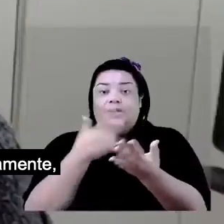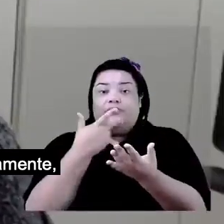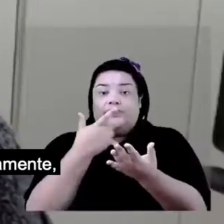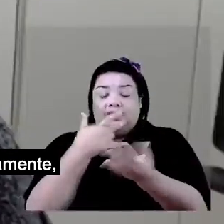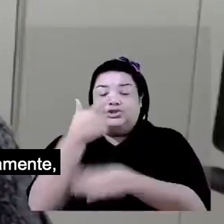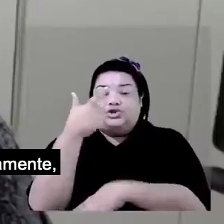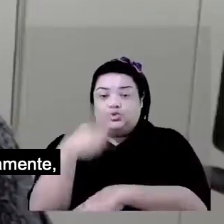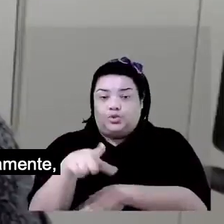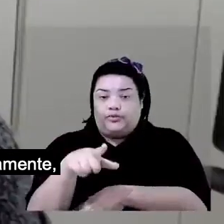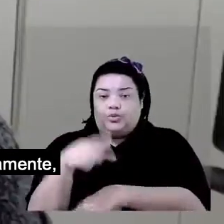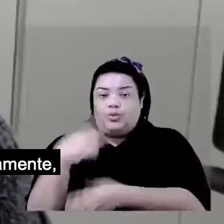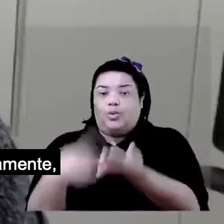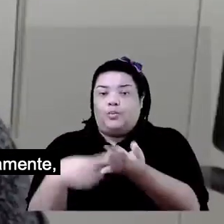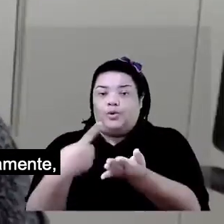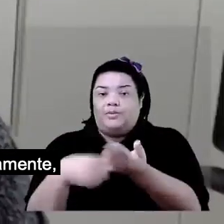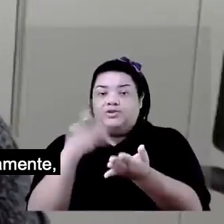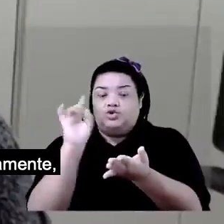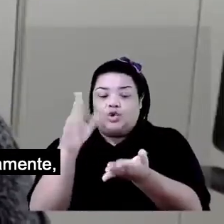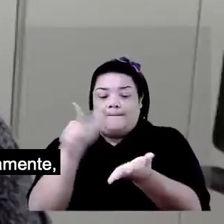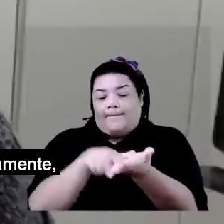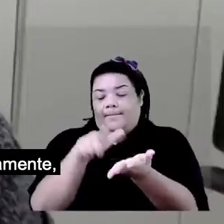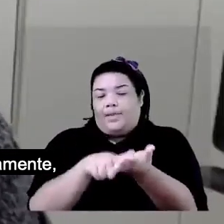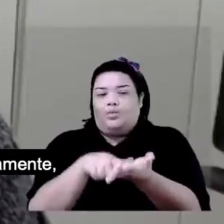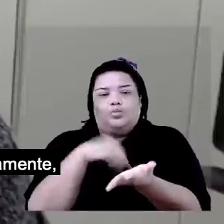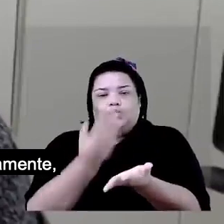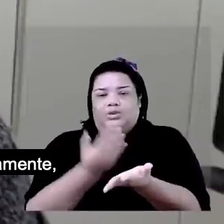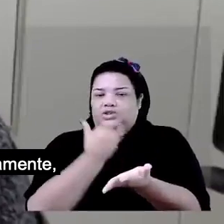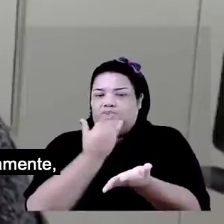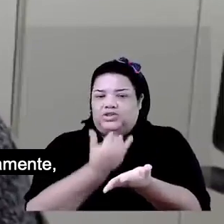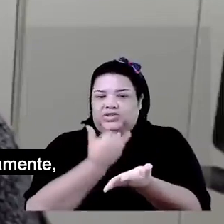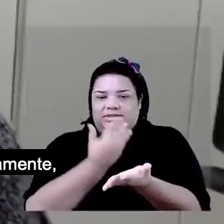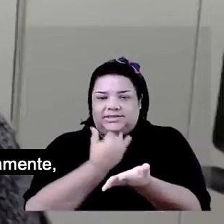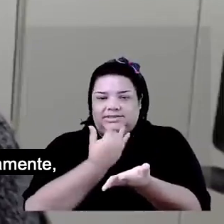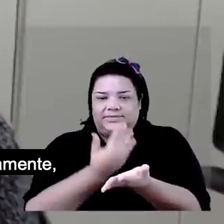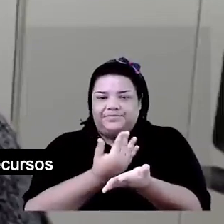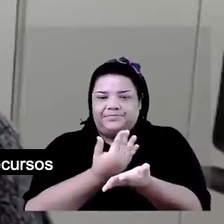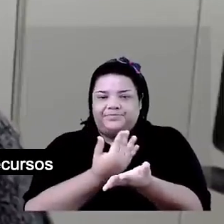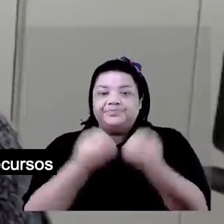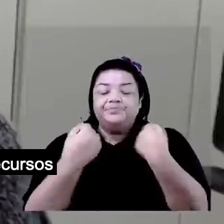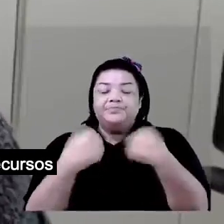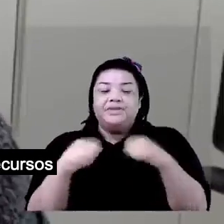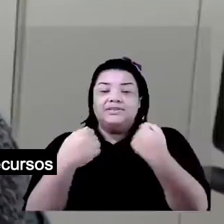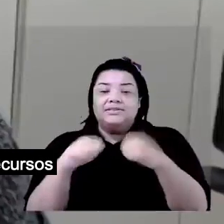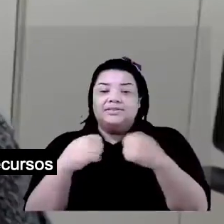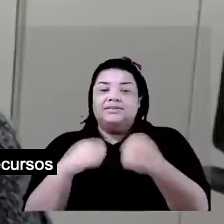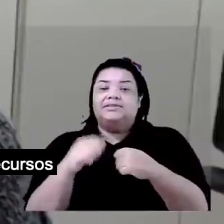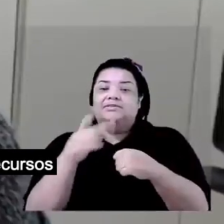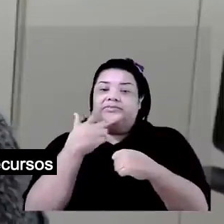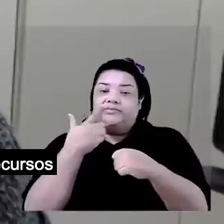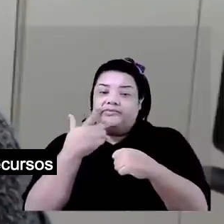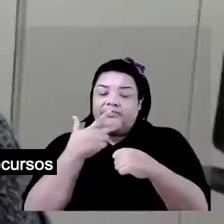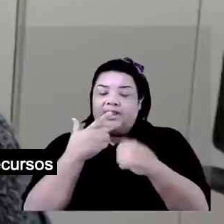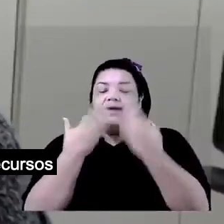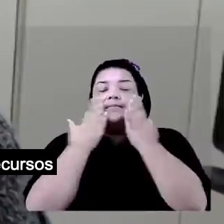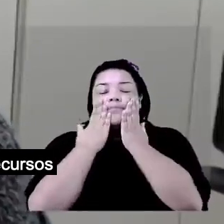compromisso não pode estar no papel. O órgão que adota, se posiciona politicamente, institucionalmente,